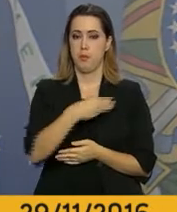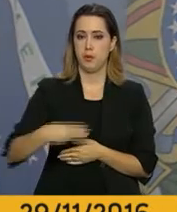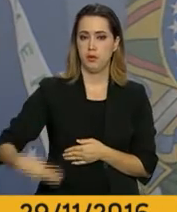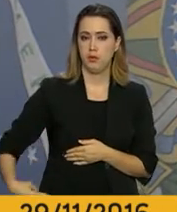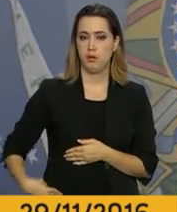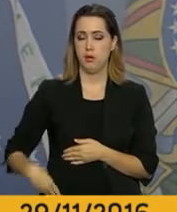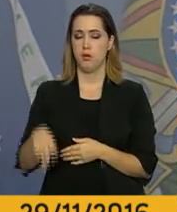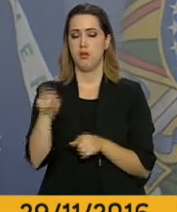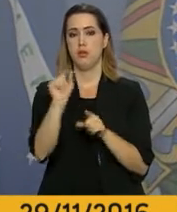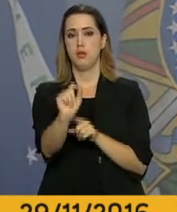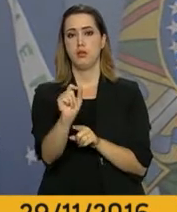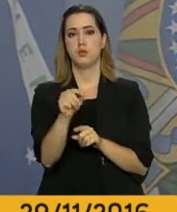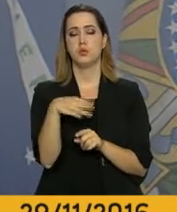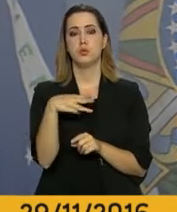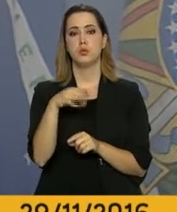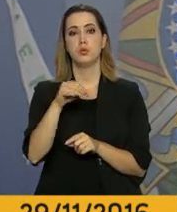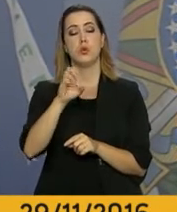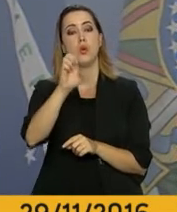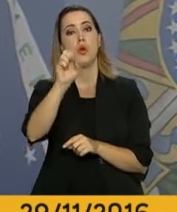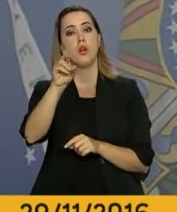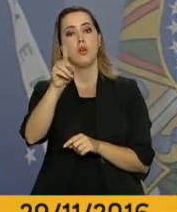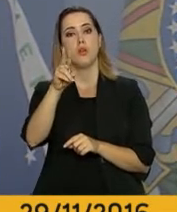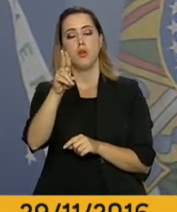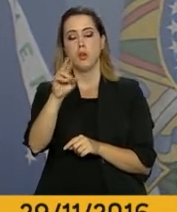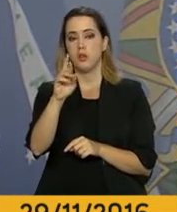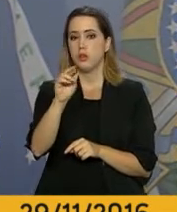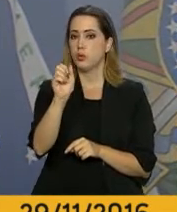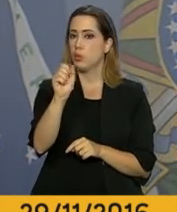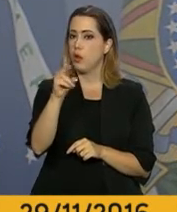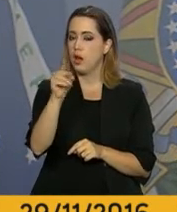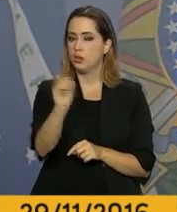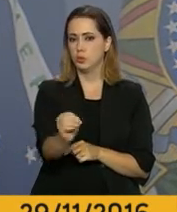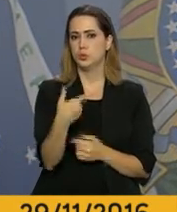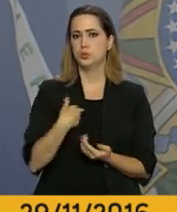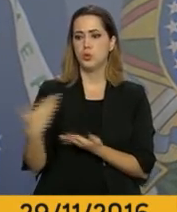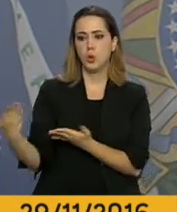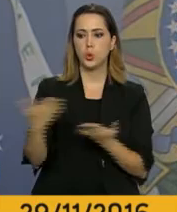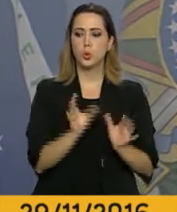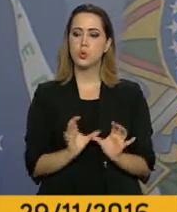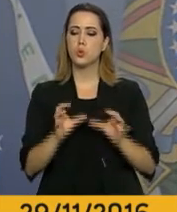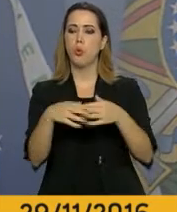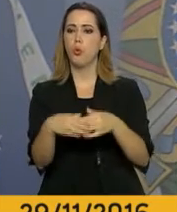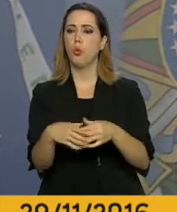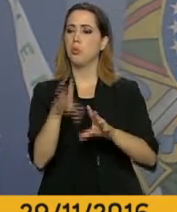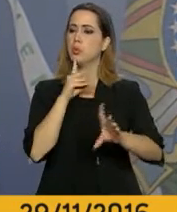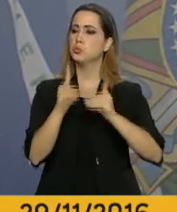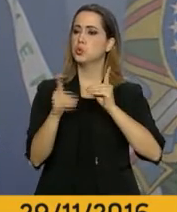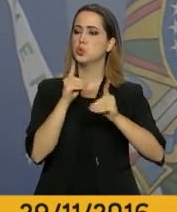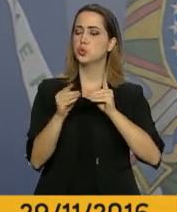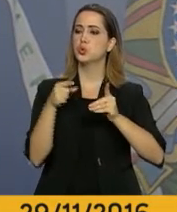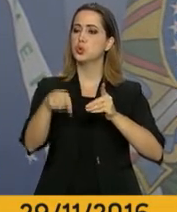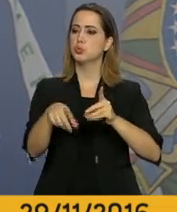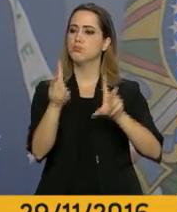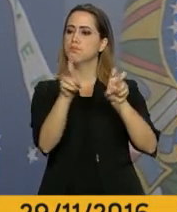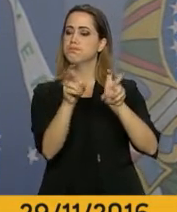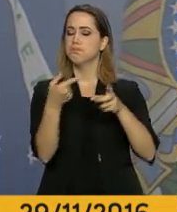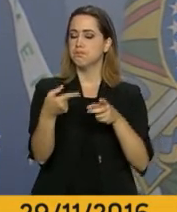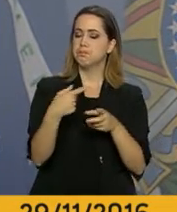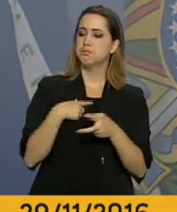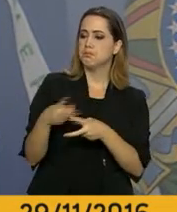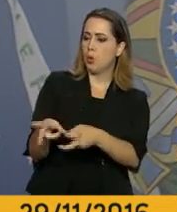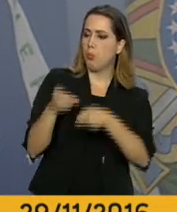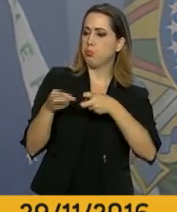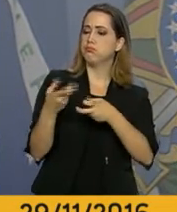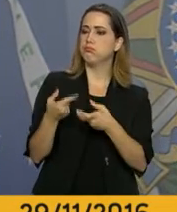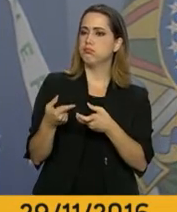do braga trouxe um grupo para tratar desse assunto e eu naturalmente logo me sensibilizei pelo